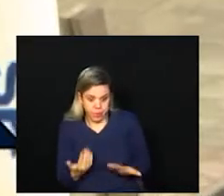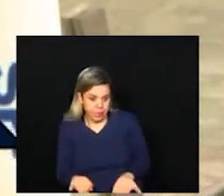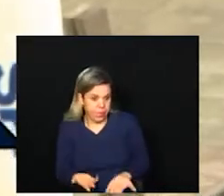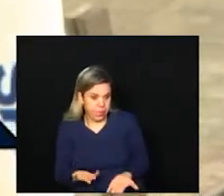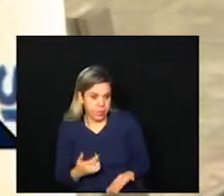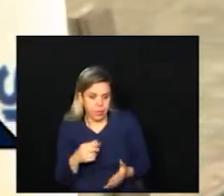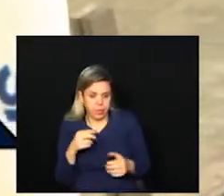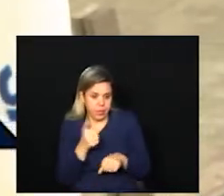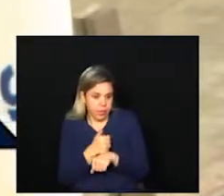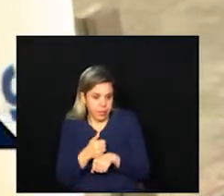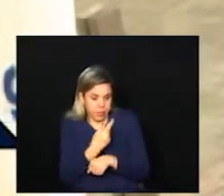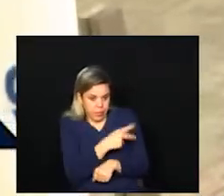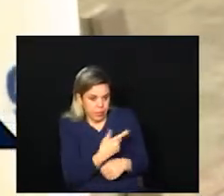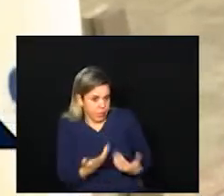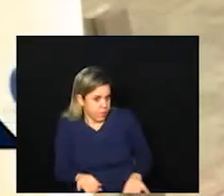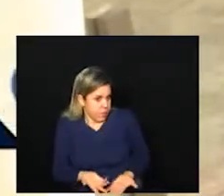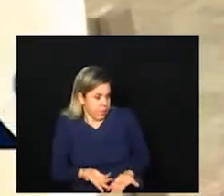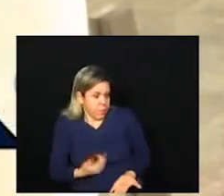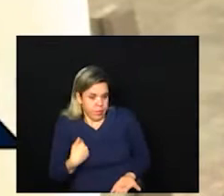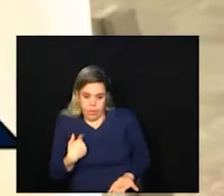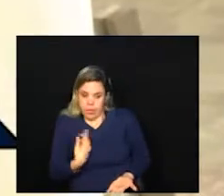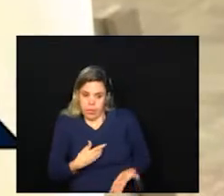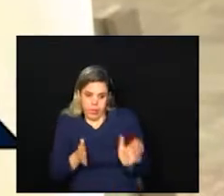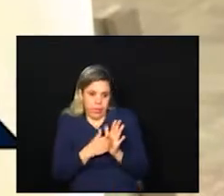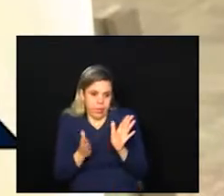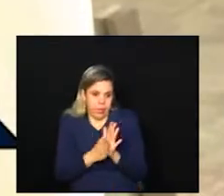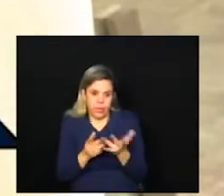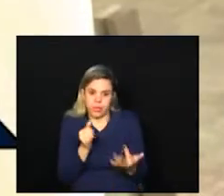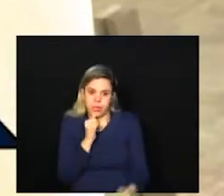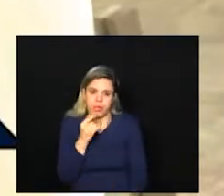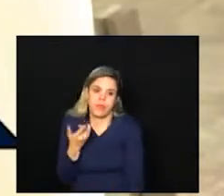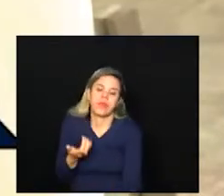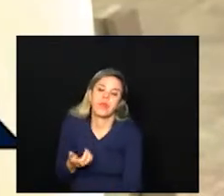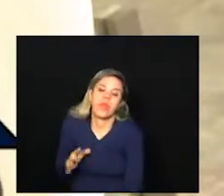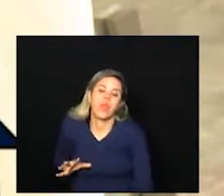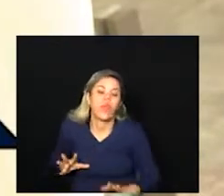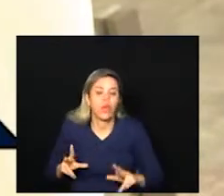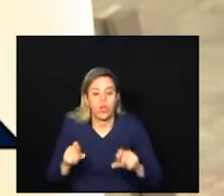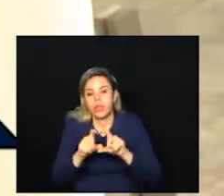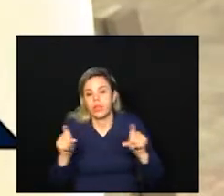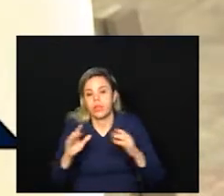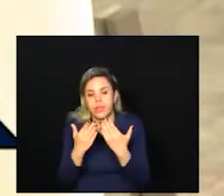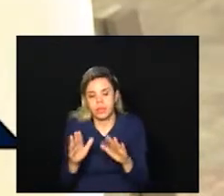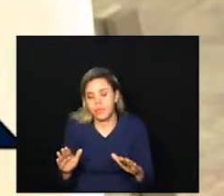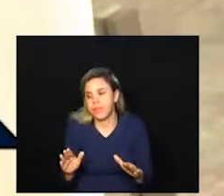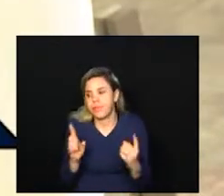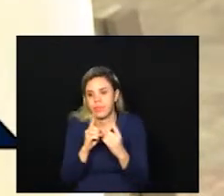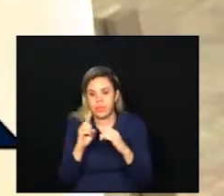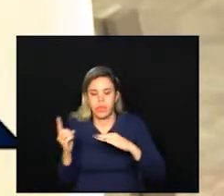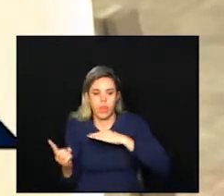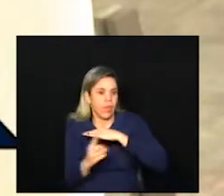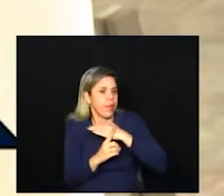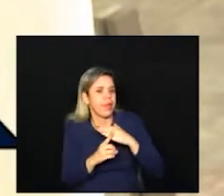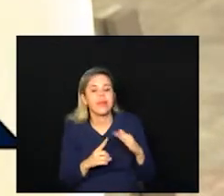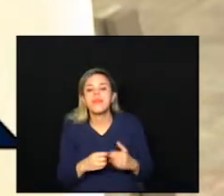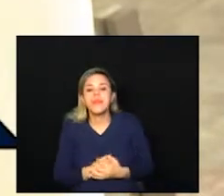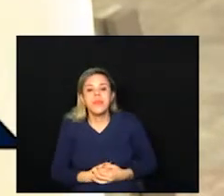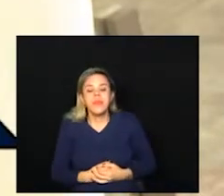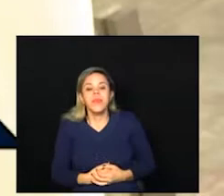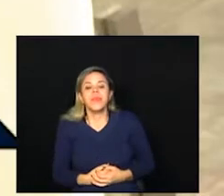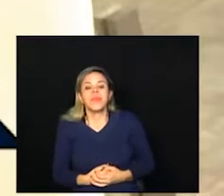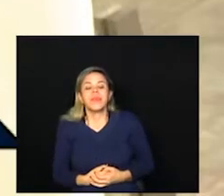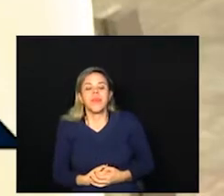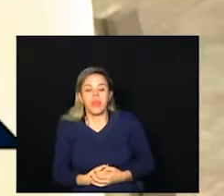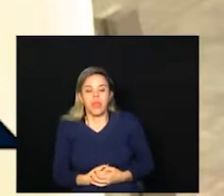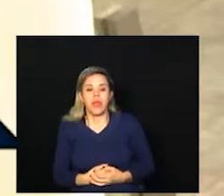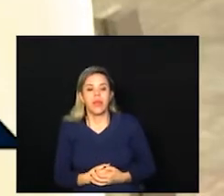sua especialidade. Então nós estamos propondo que em todas as recepções dos centros